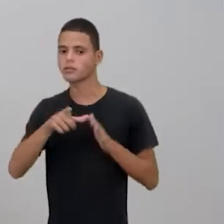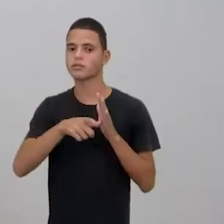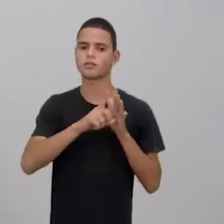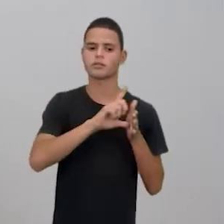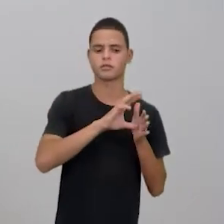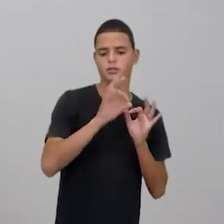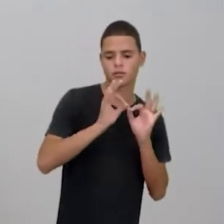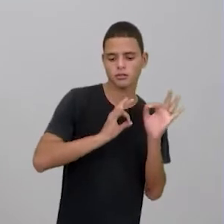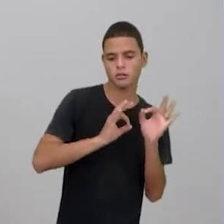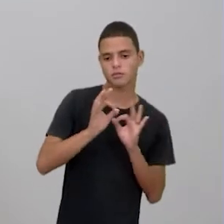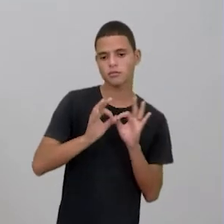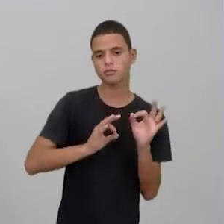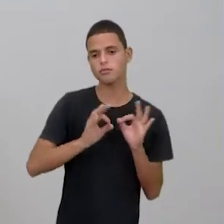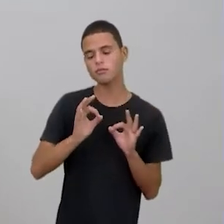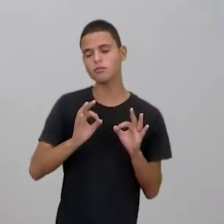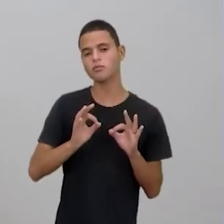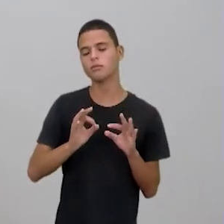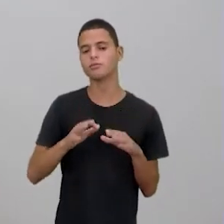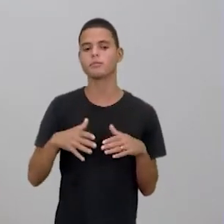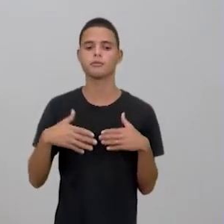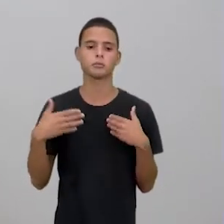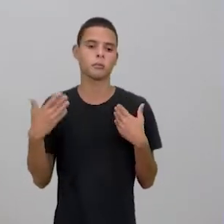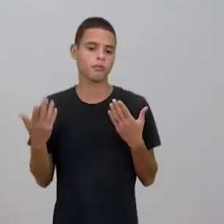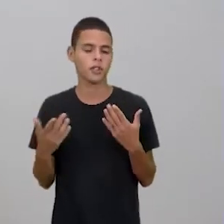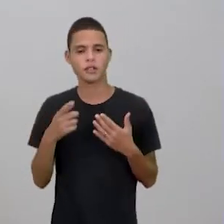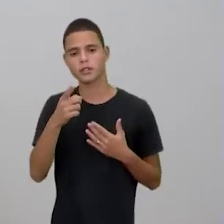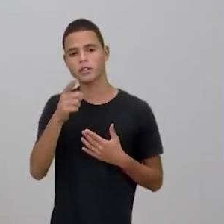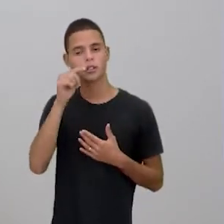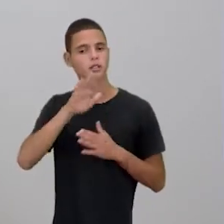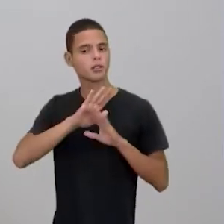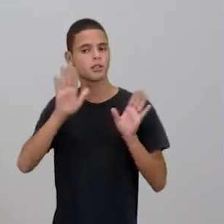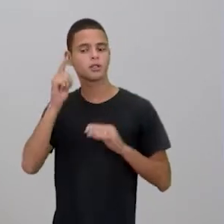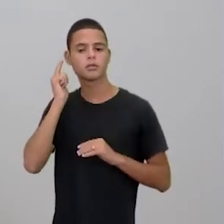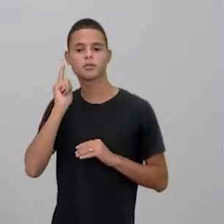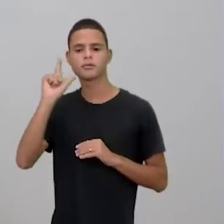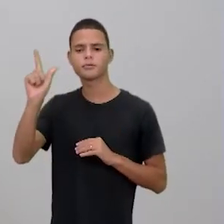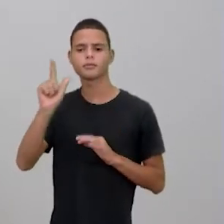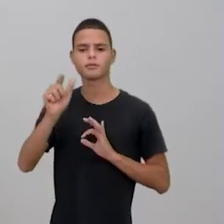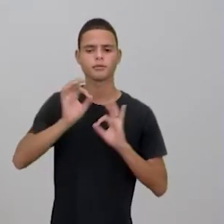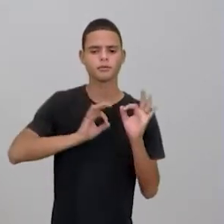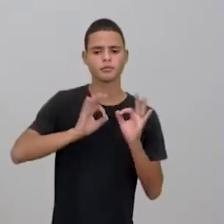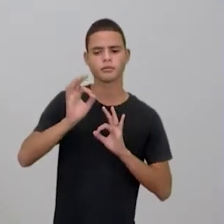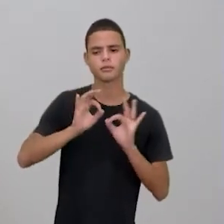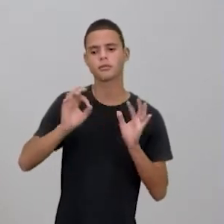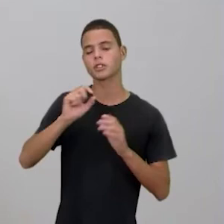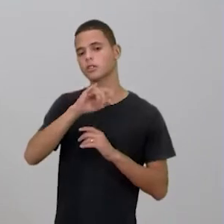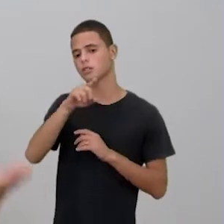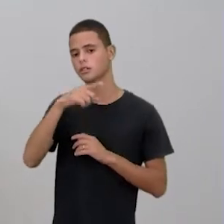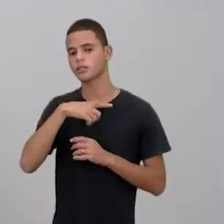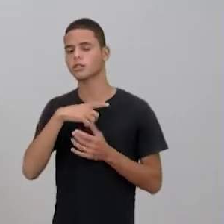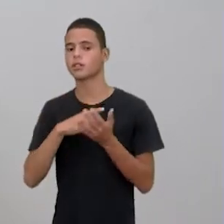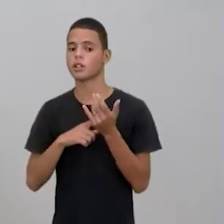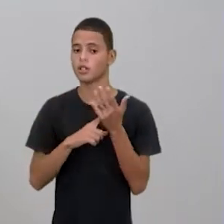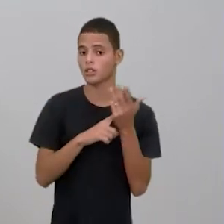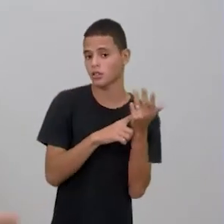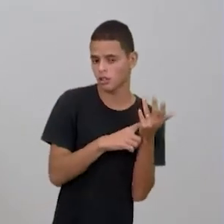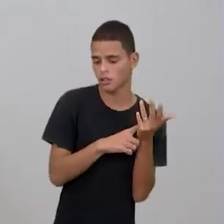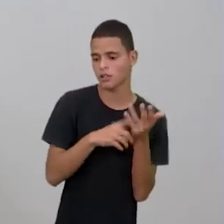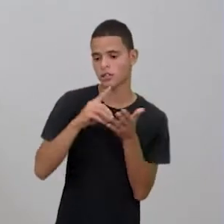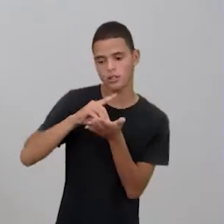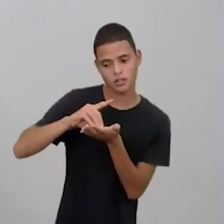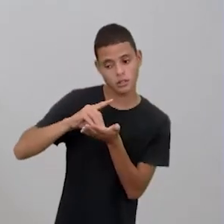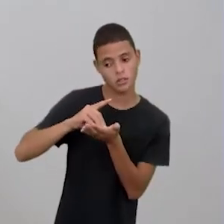Neolítica, que acontece por volta de 15 mil anos antes de Cristo, quando o homem ele começa a desenvolver